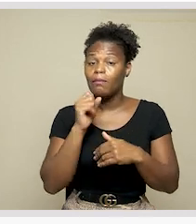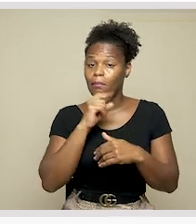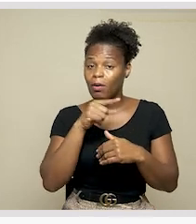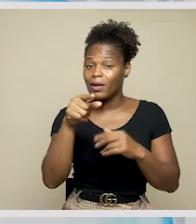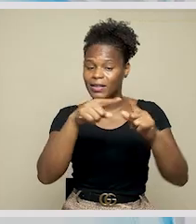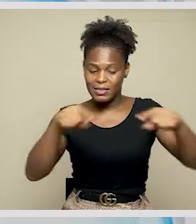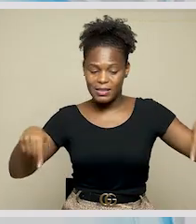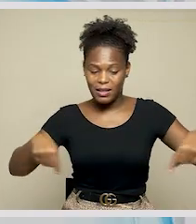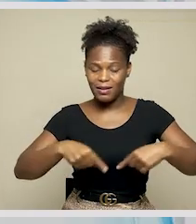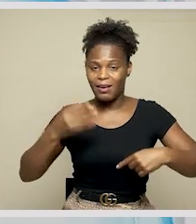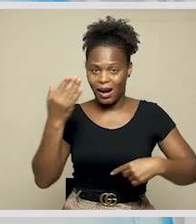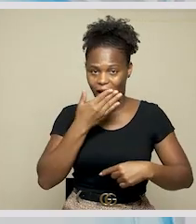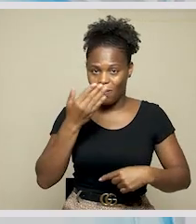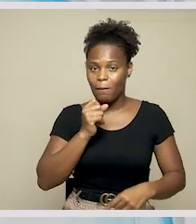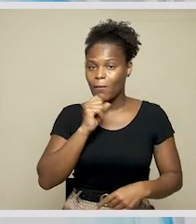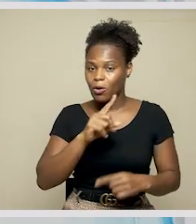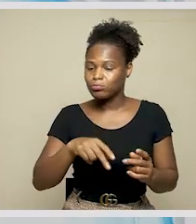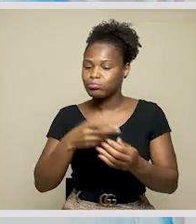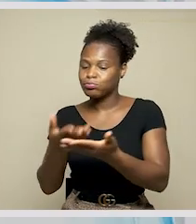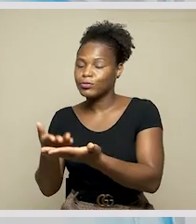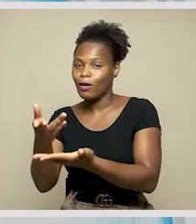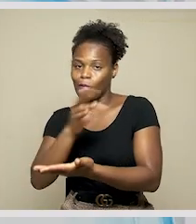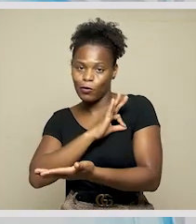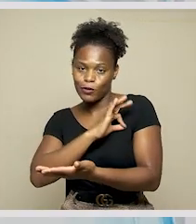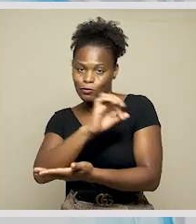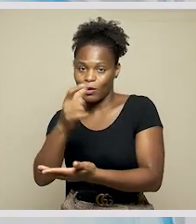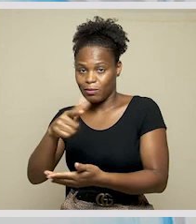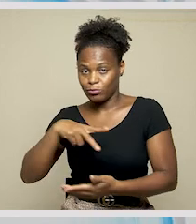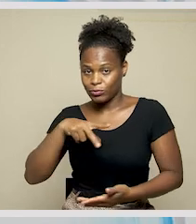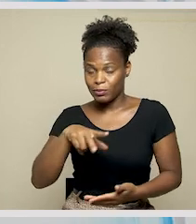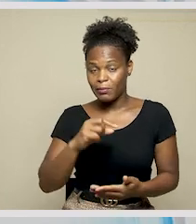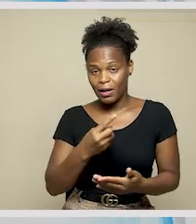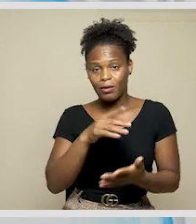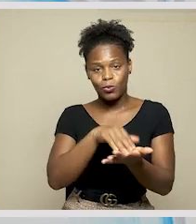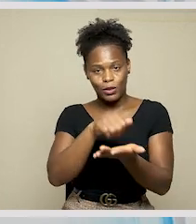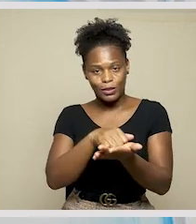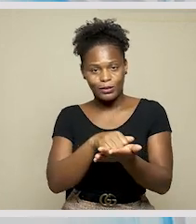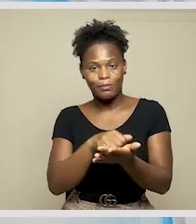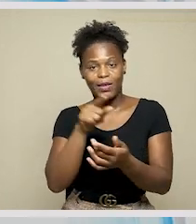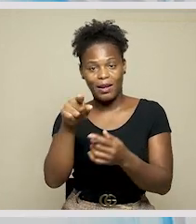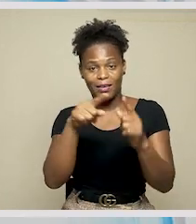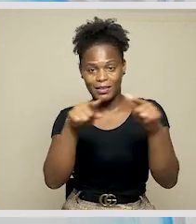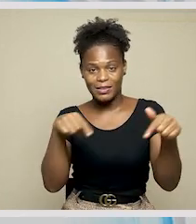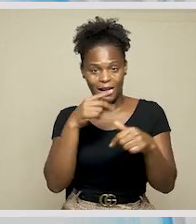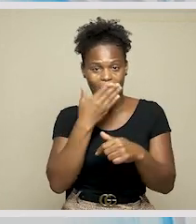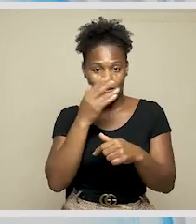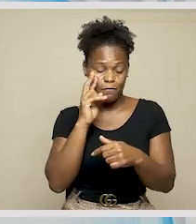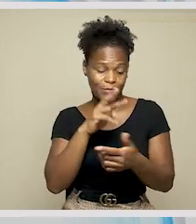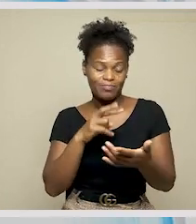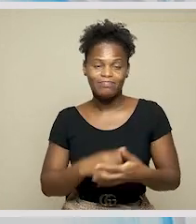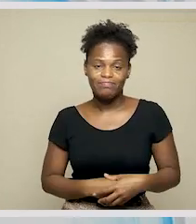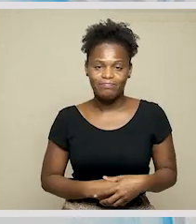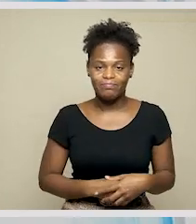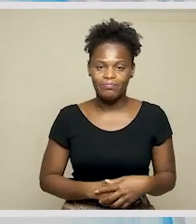esses trabalhos, poderão, nas salas de aulas, levá-las para o vosso professor de língua portuguesa para serem corrigidas